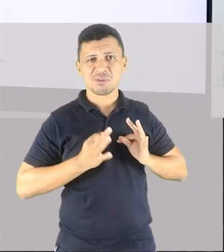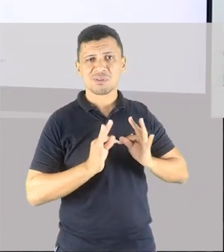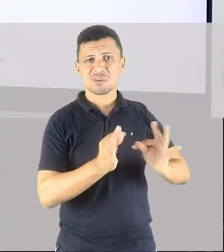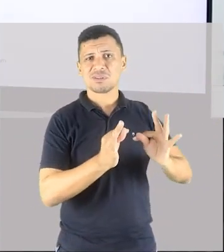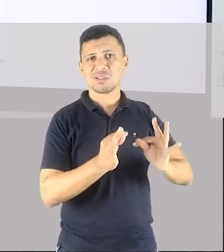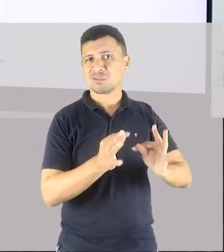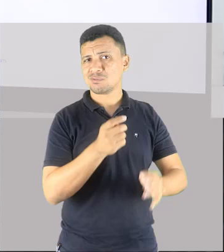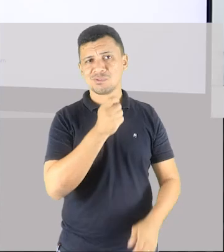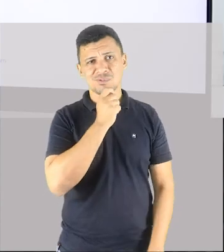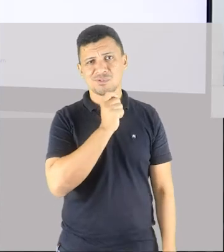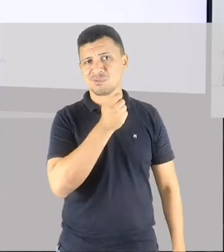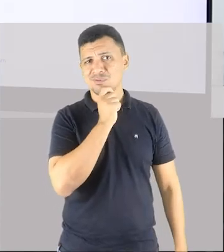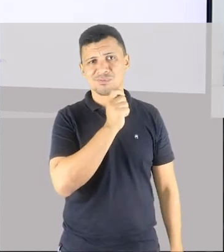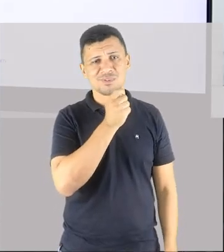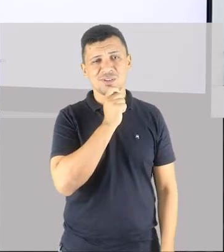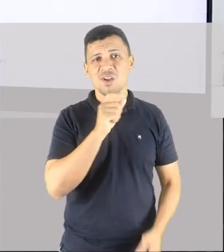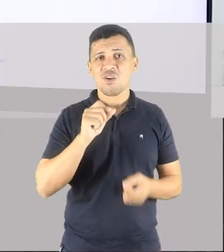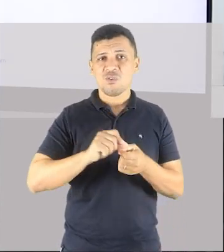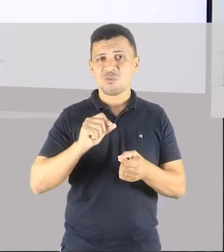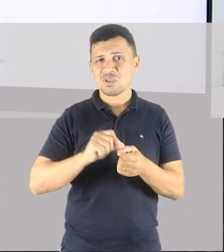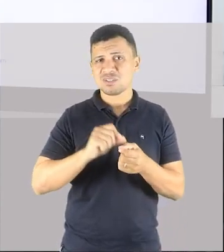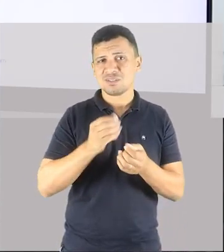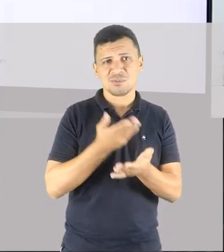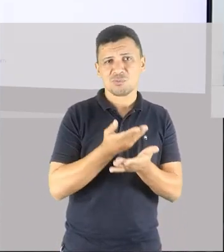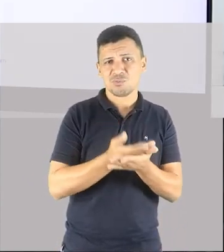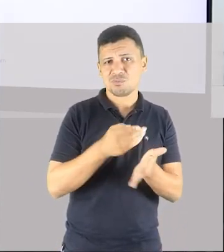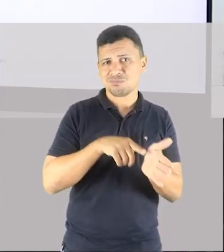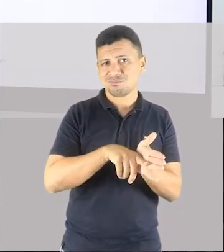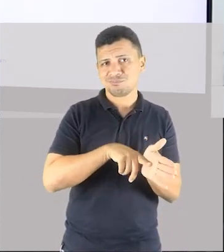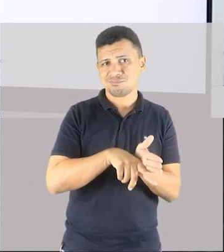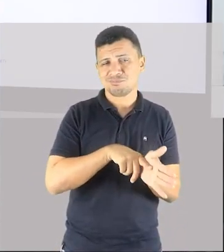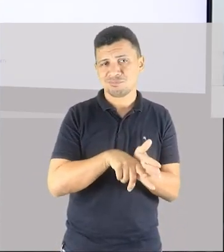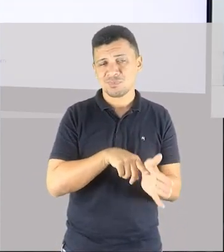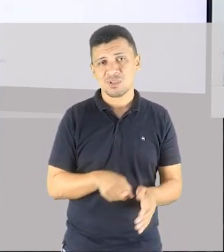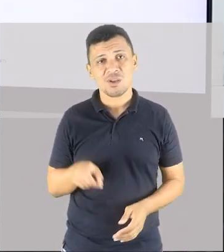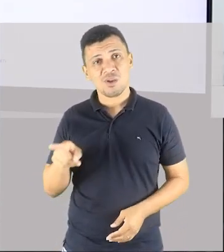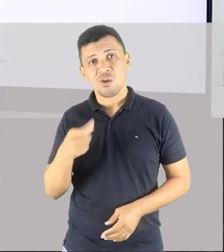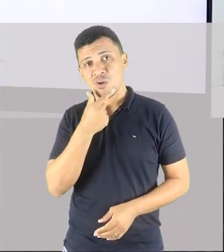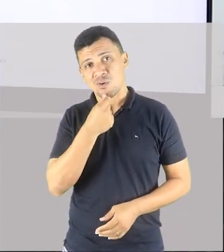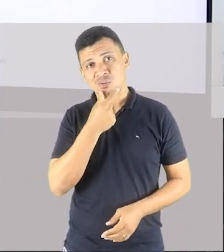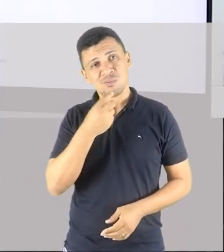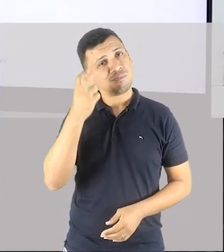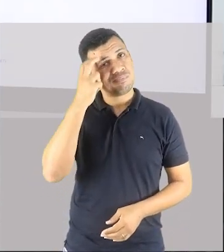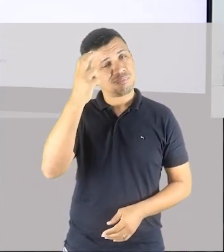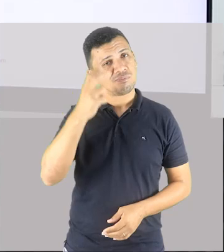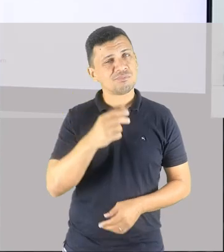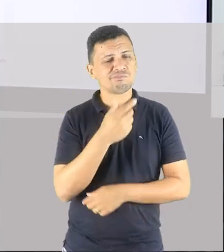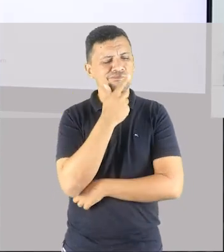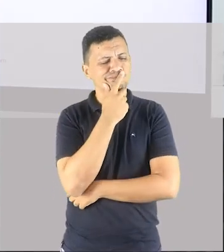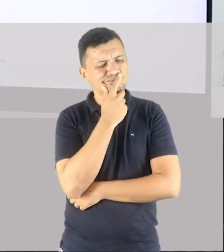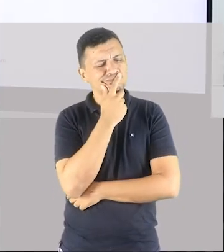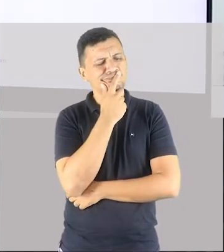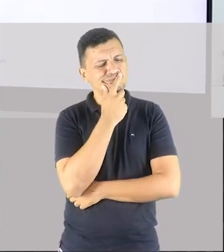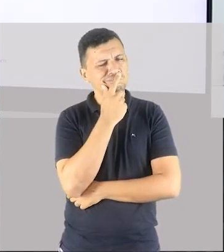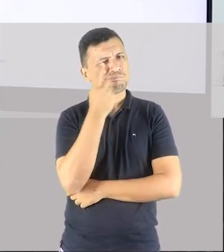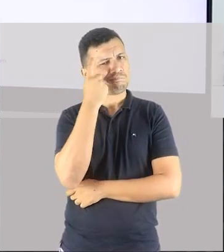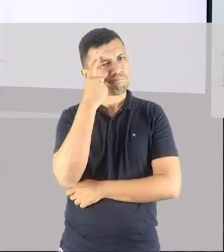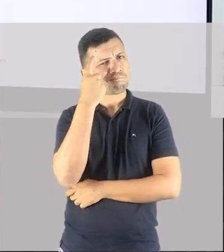tecnológico nenhum para se fazer um estudo desse. E Arquimedes, que era o sábio da região, começou a bater cabeça